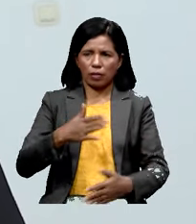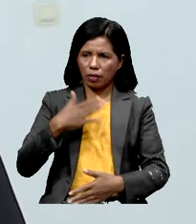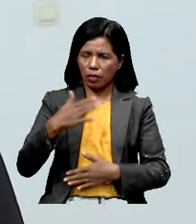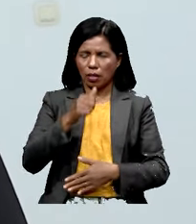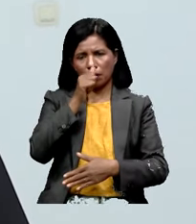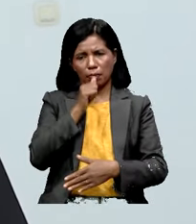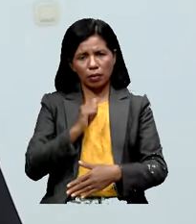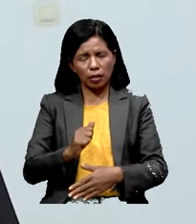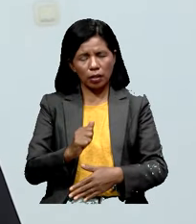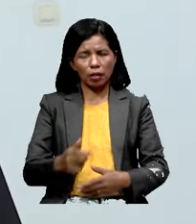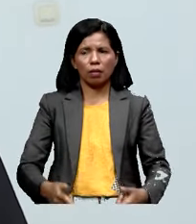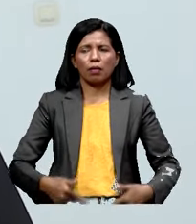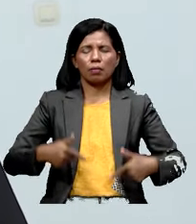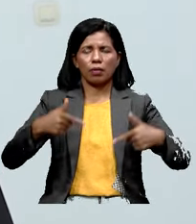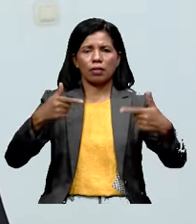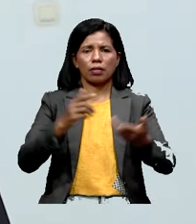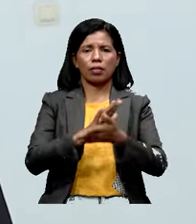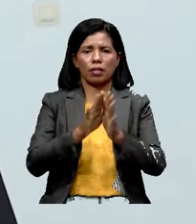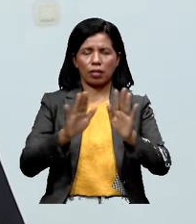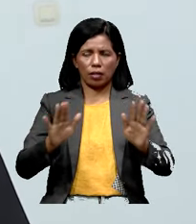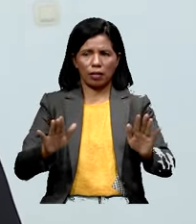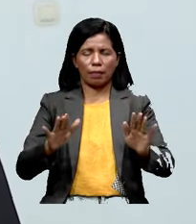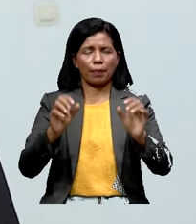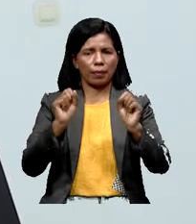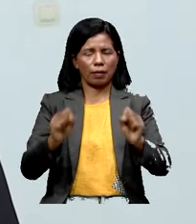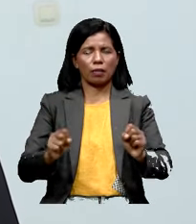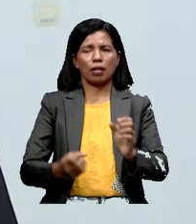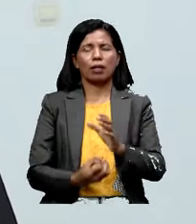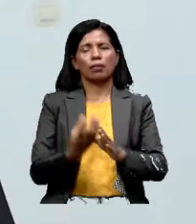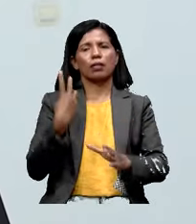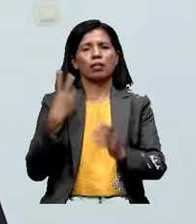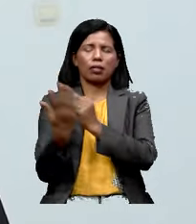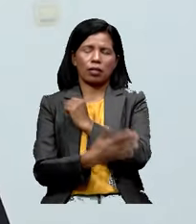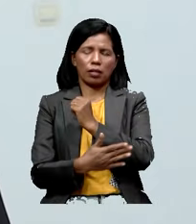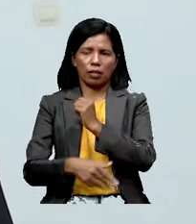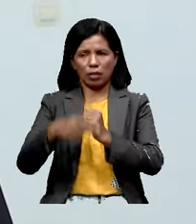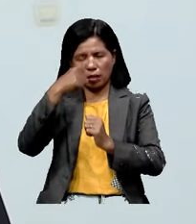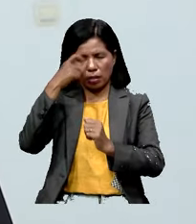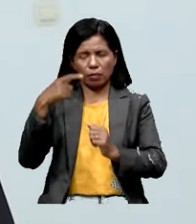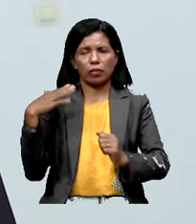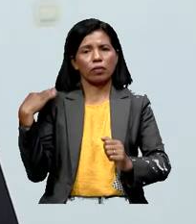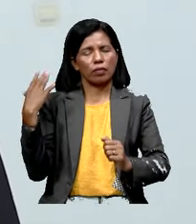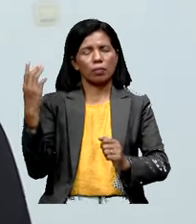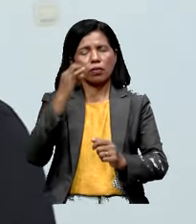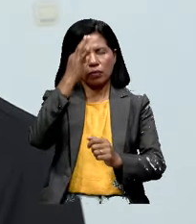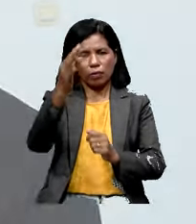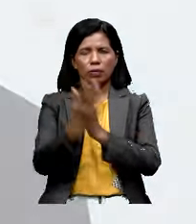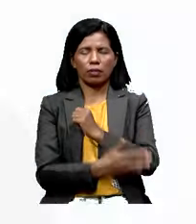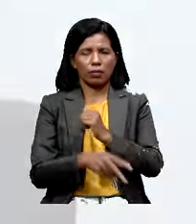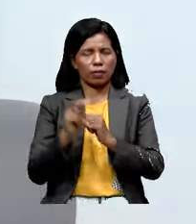joven sira bele mori sia unidade, atu nune bele habura itene rai, tan joven sira mag futuro rai ninian.